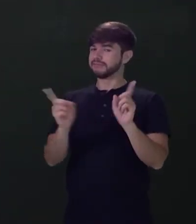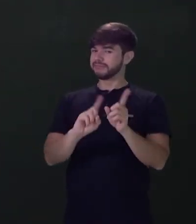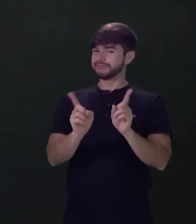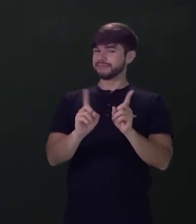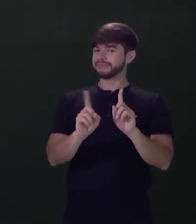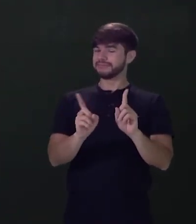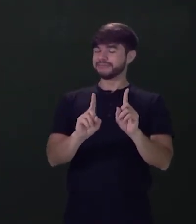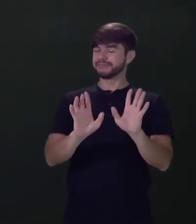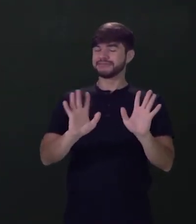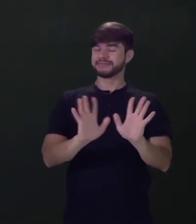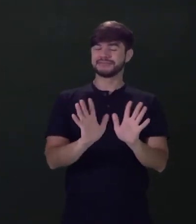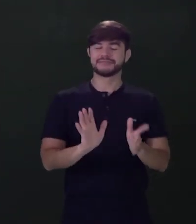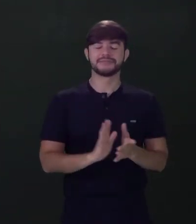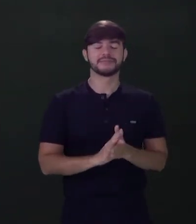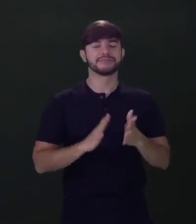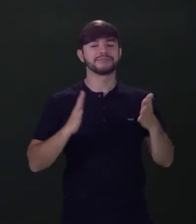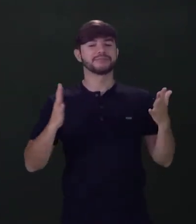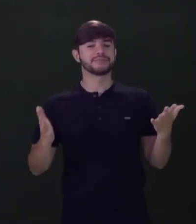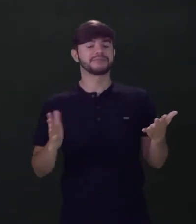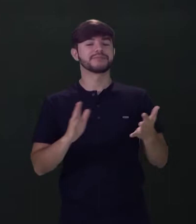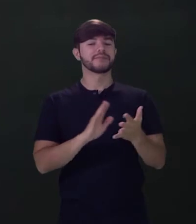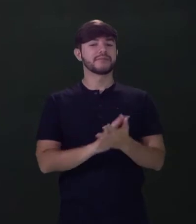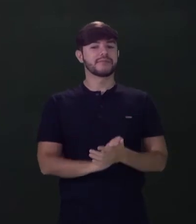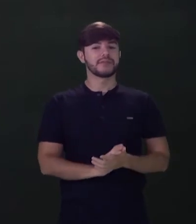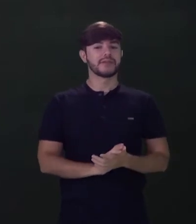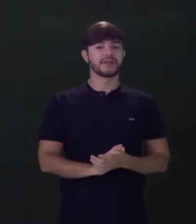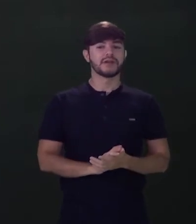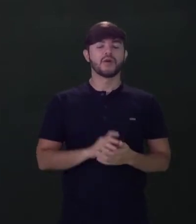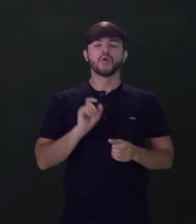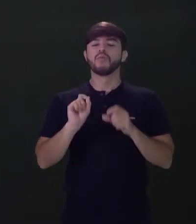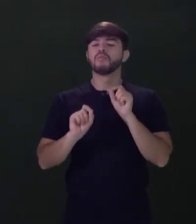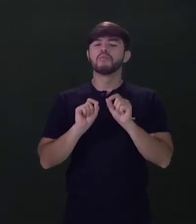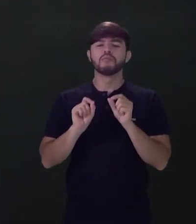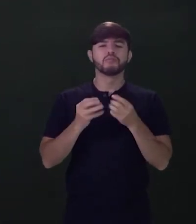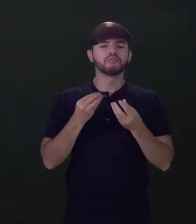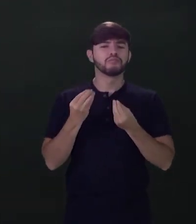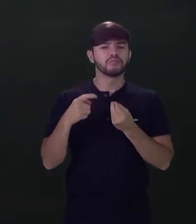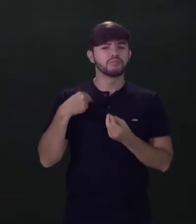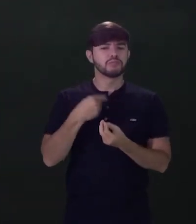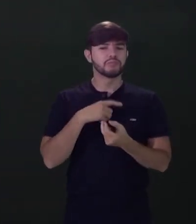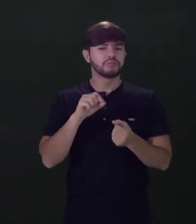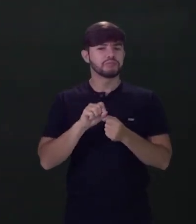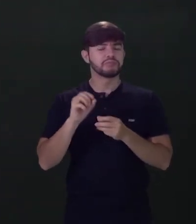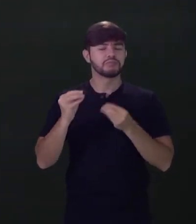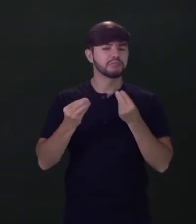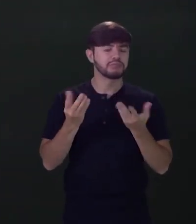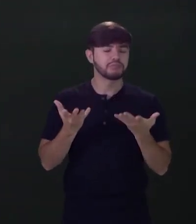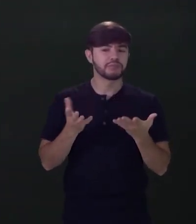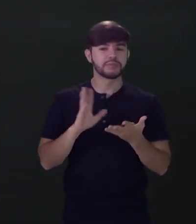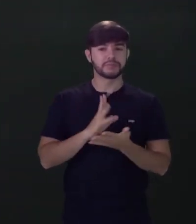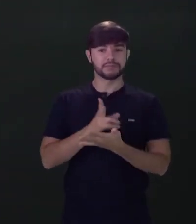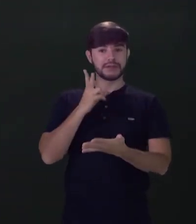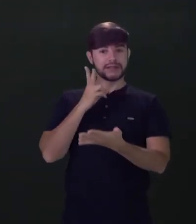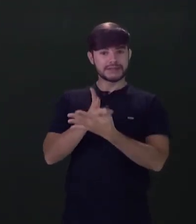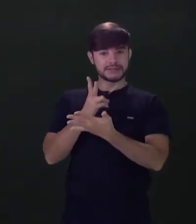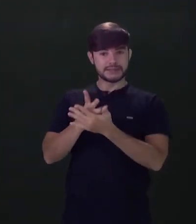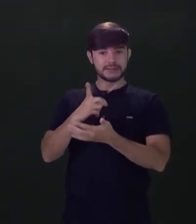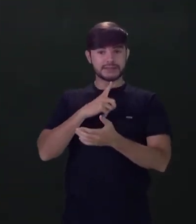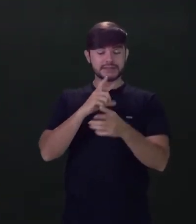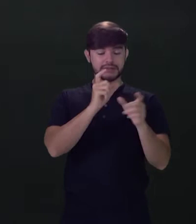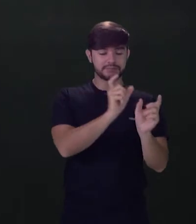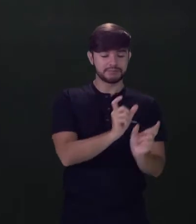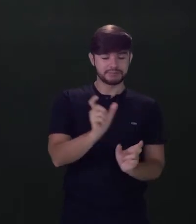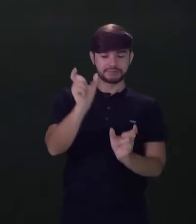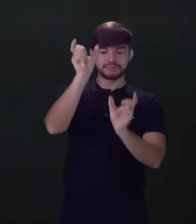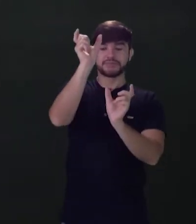seja negativo. Não será. Bem, não sendo então, o que a gente faz? Vamos verificar aqui. Toda vez que você tiver